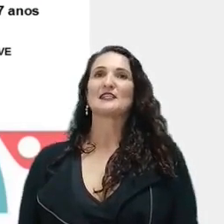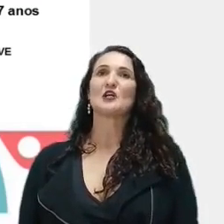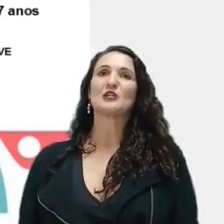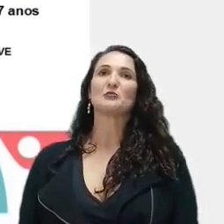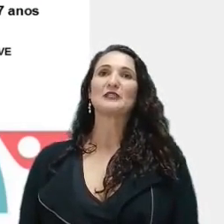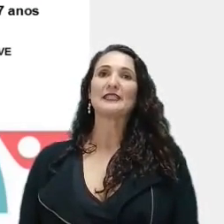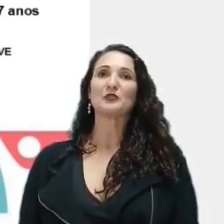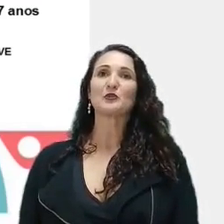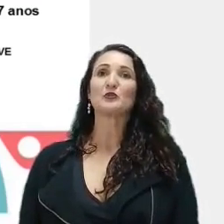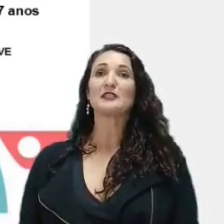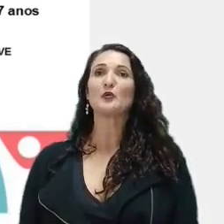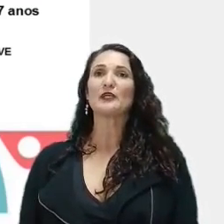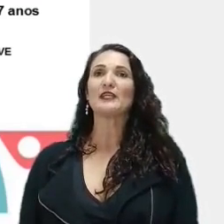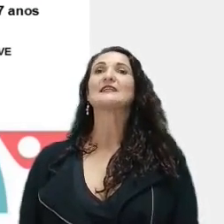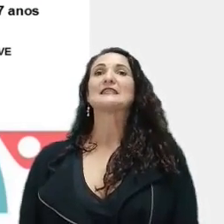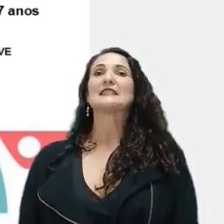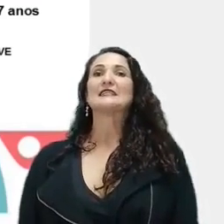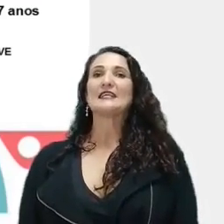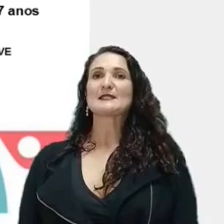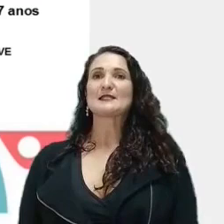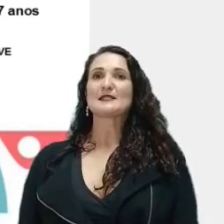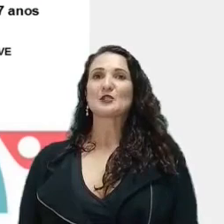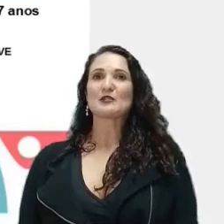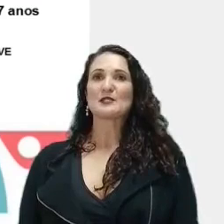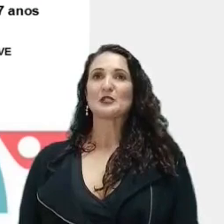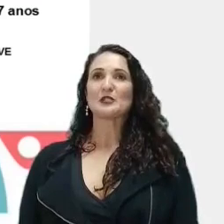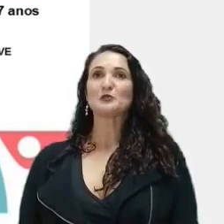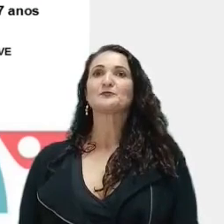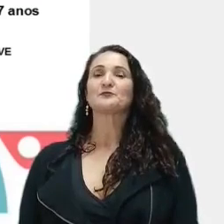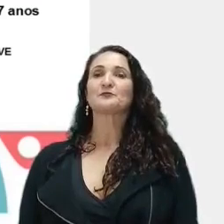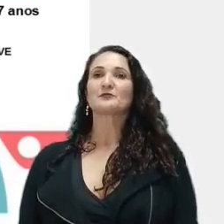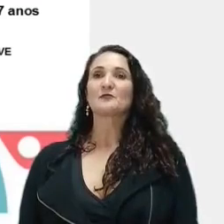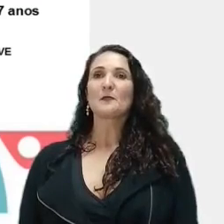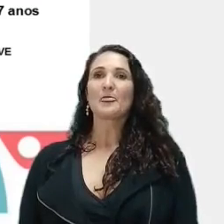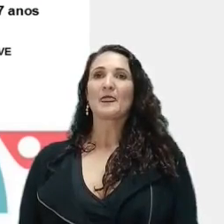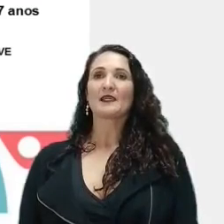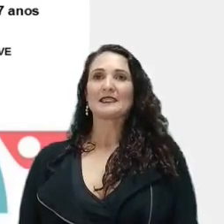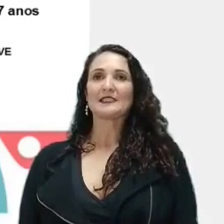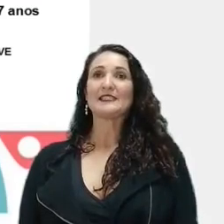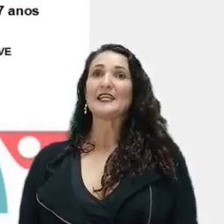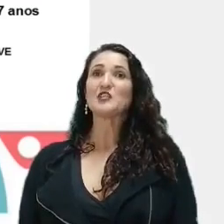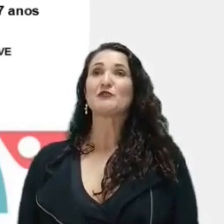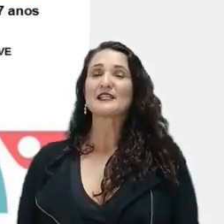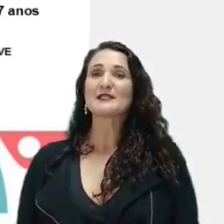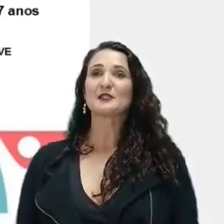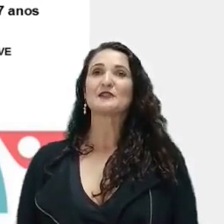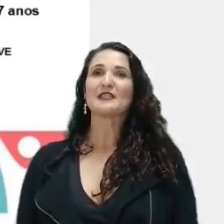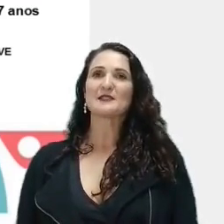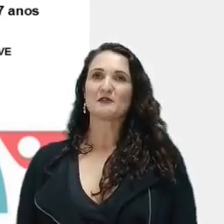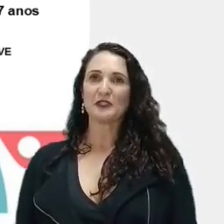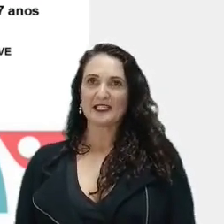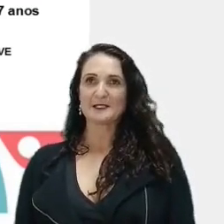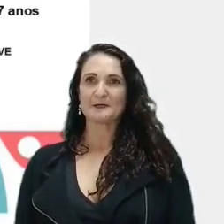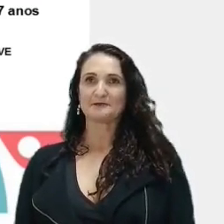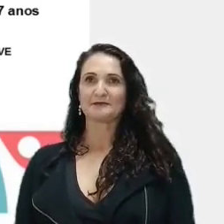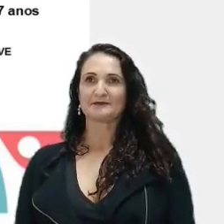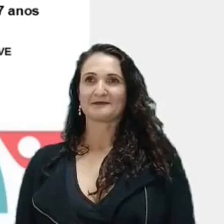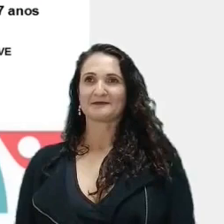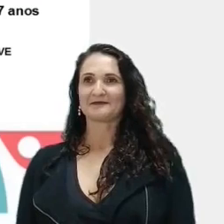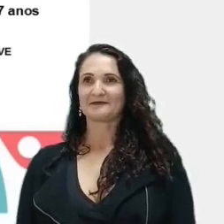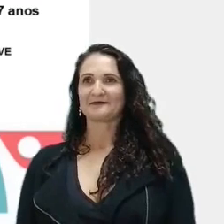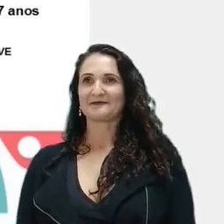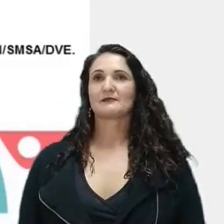sala de aula, podendo contribuir nessa situação de identificação dessa violência.